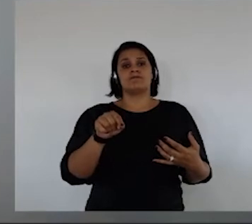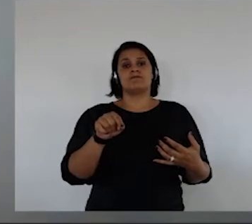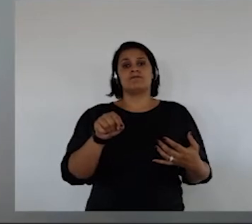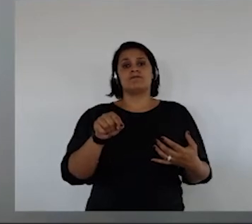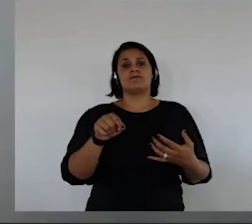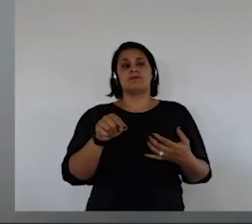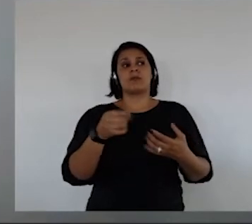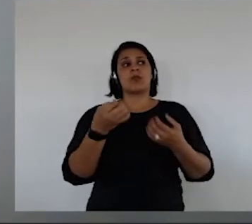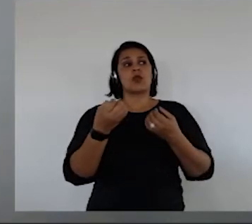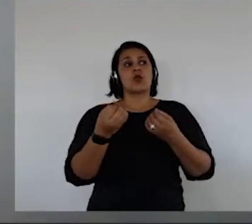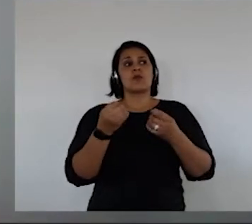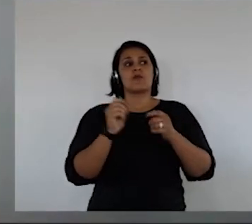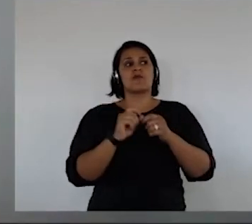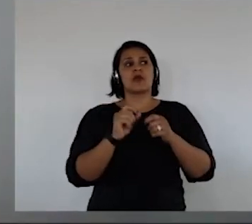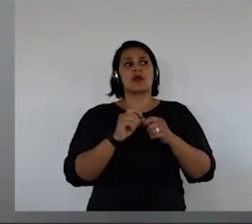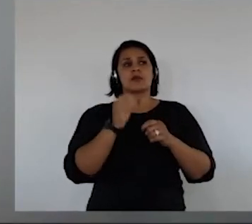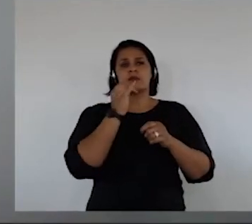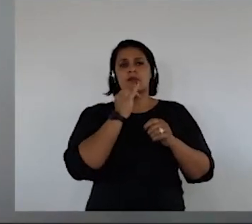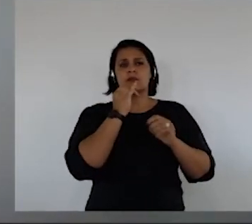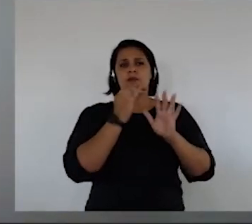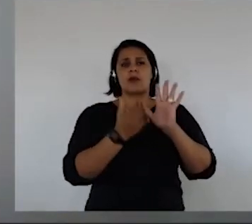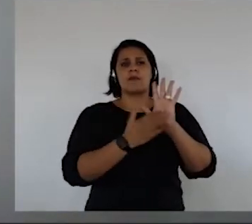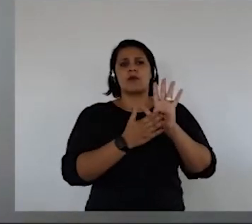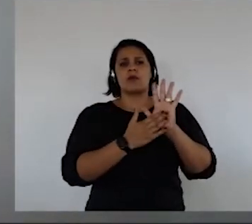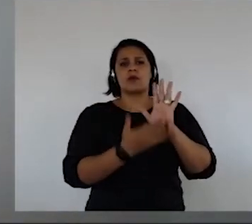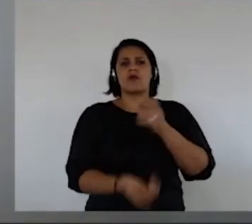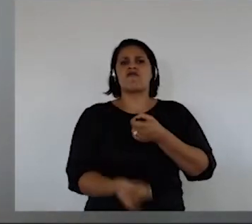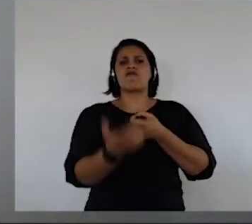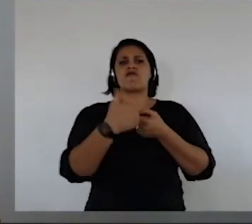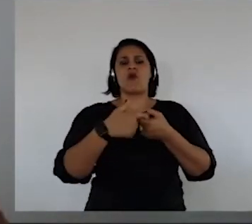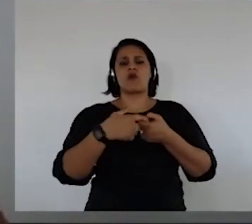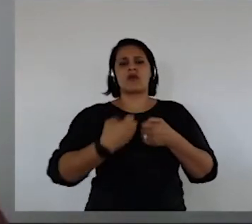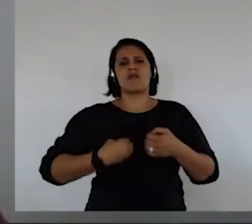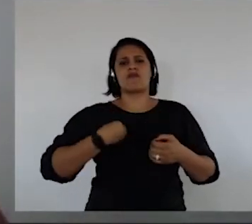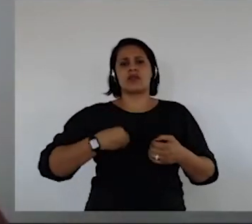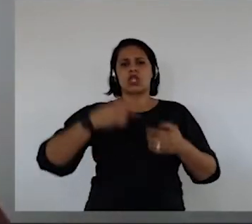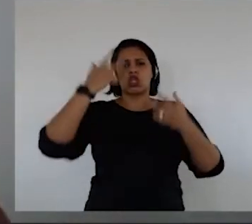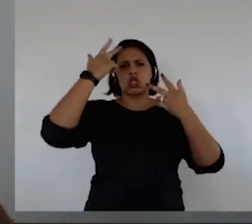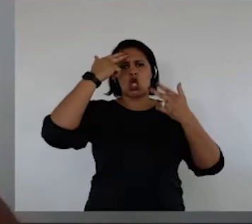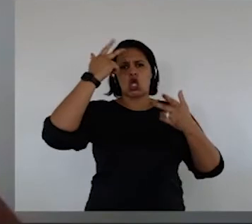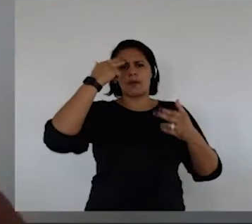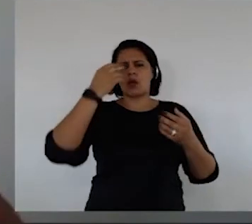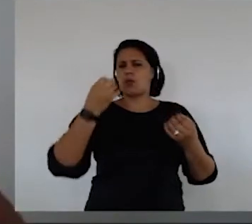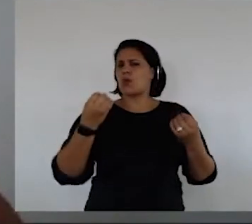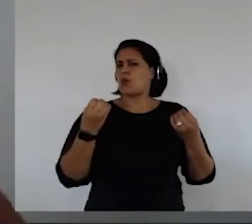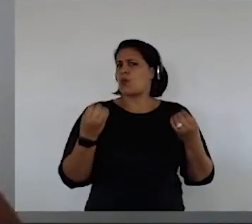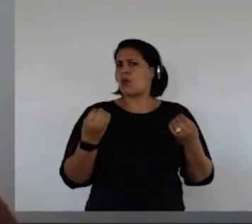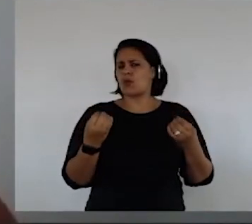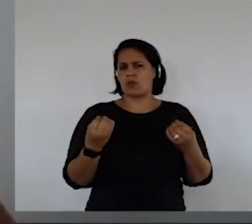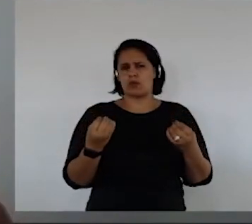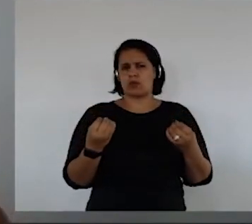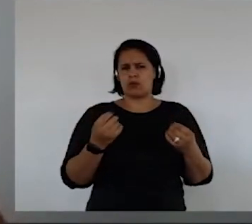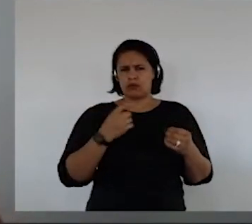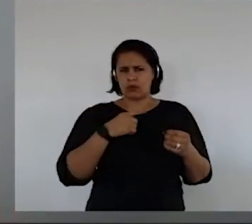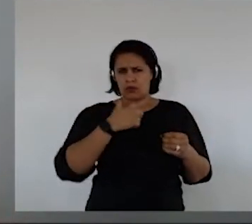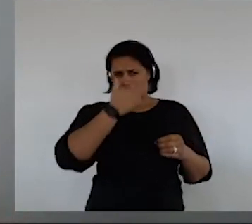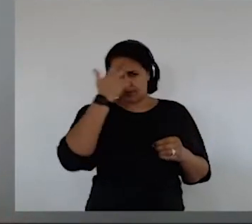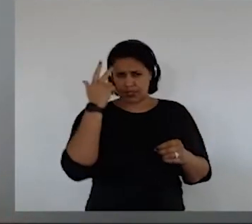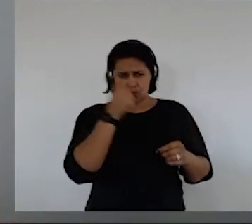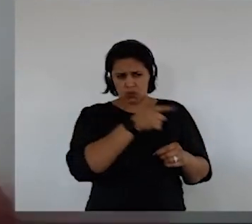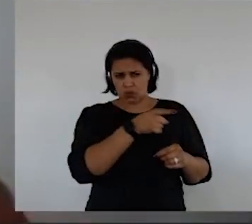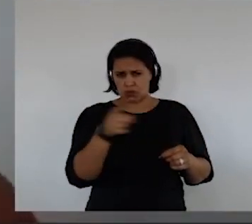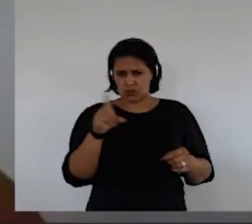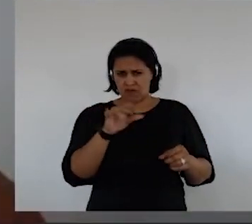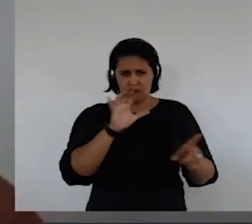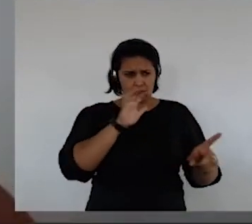retorno, né? Essa proposta de volta à normalidade e quem vai ser fortemente atingida com essa volta à normalidade,